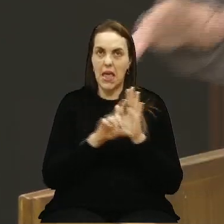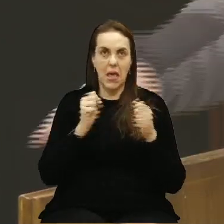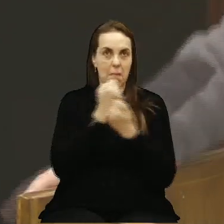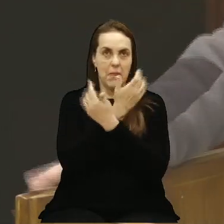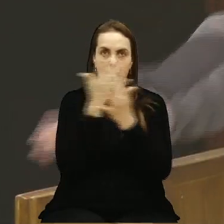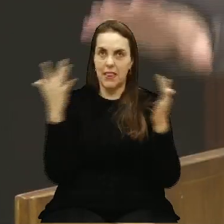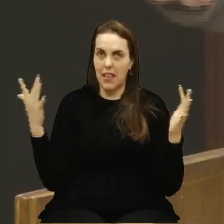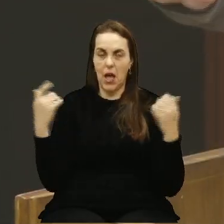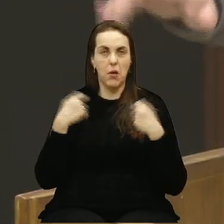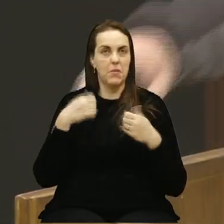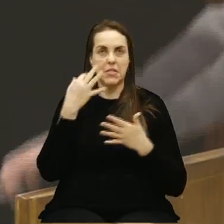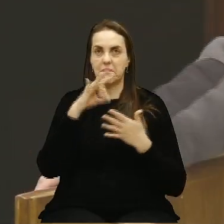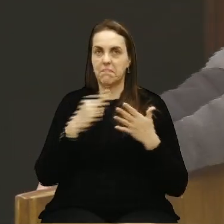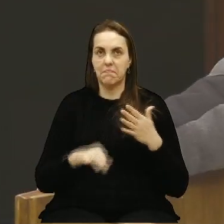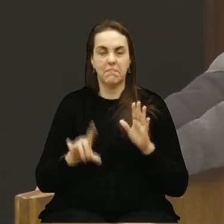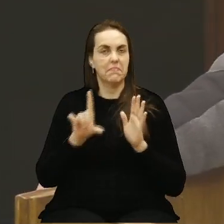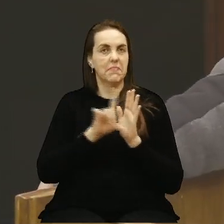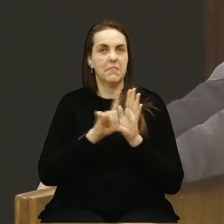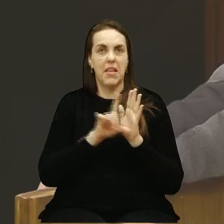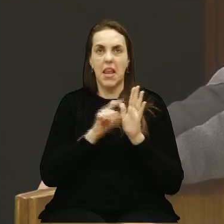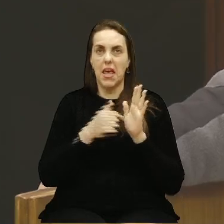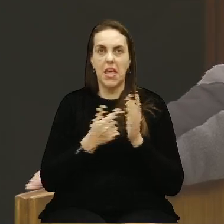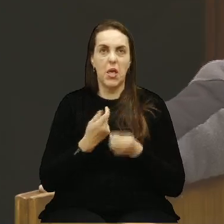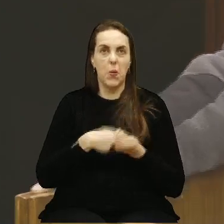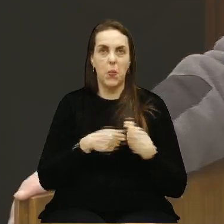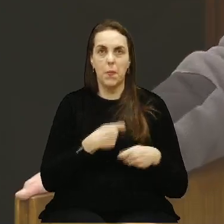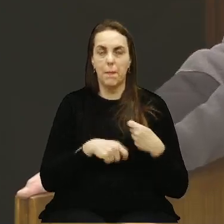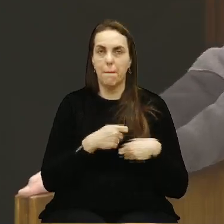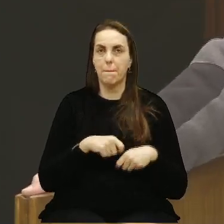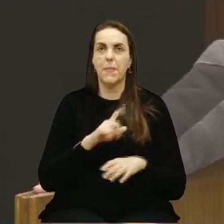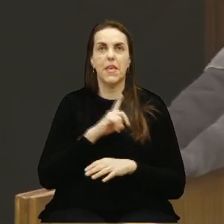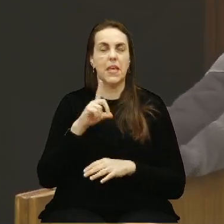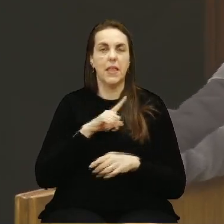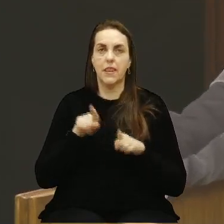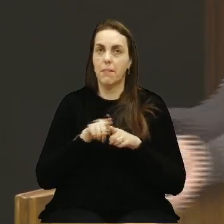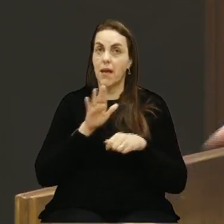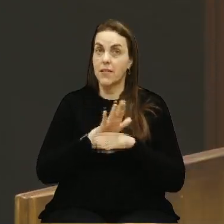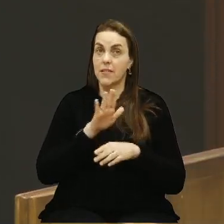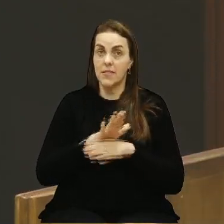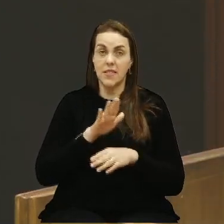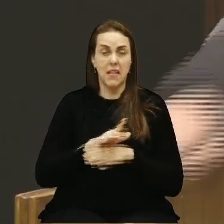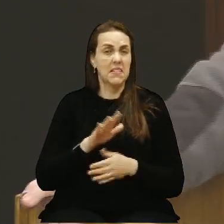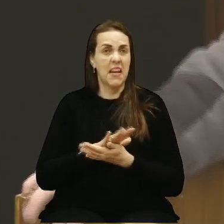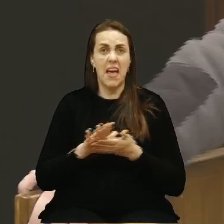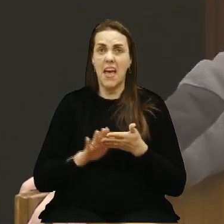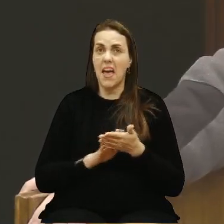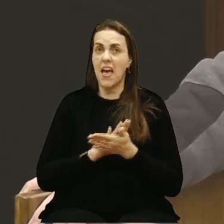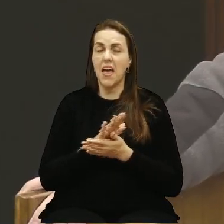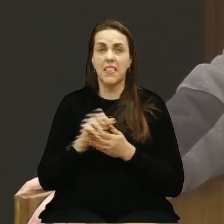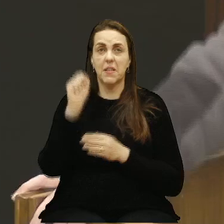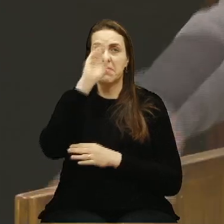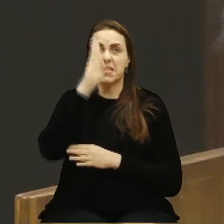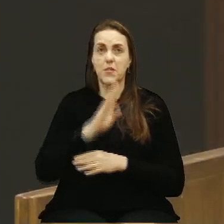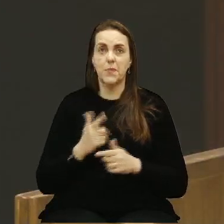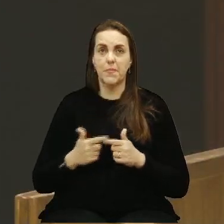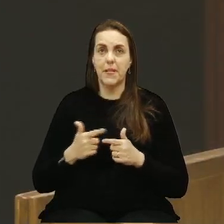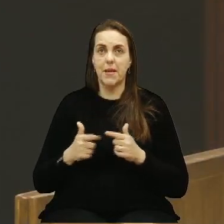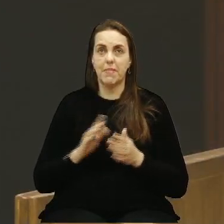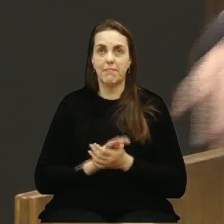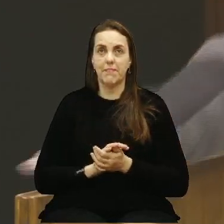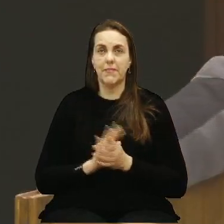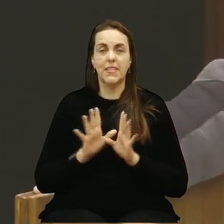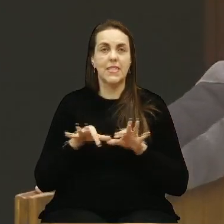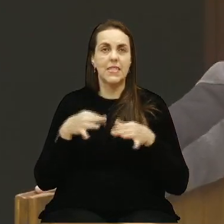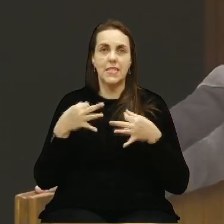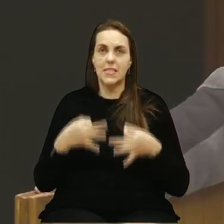precisamos revisar a legislação econômica, não precisamos revisar a legislação de assistência, não precisamos fazer nada. Está certo, Senado